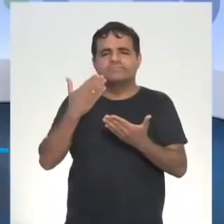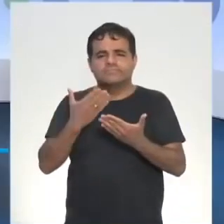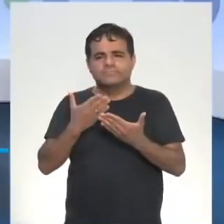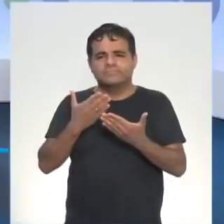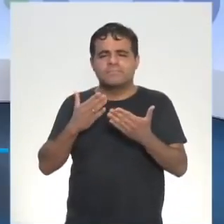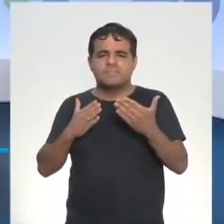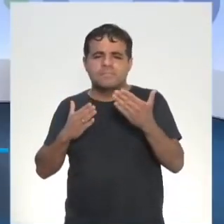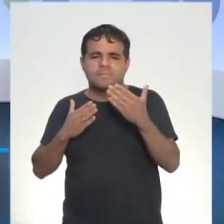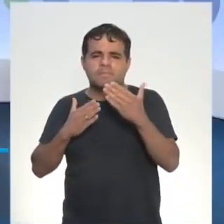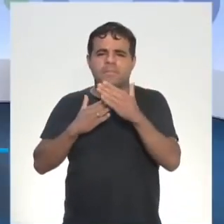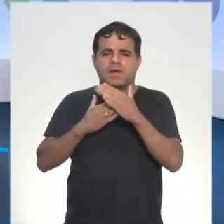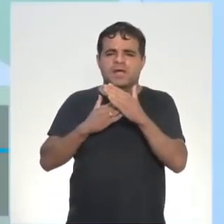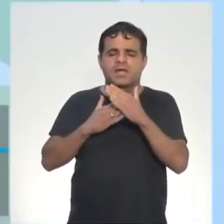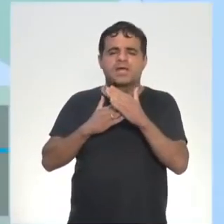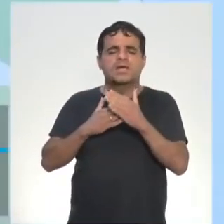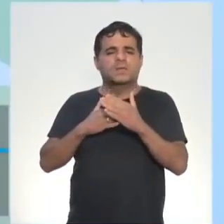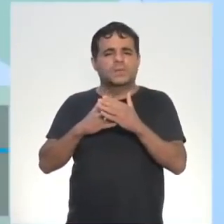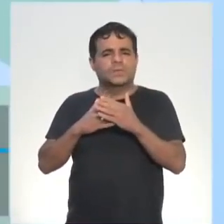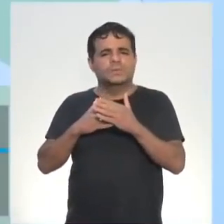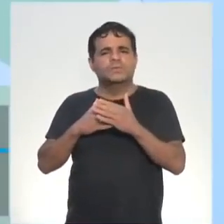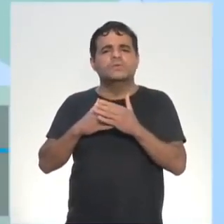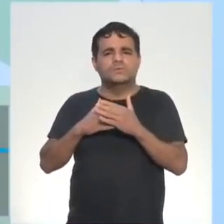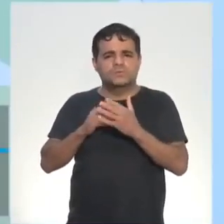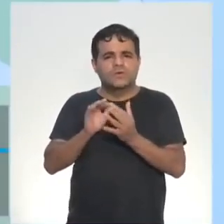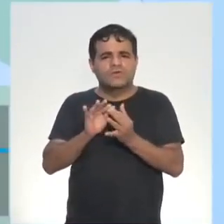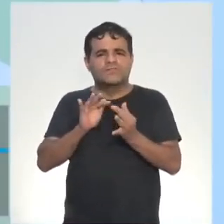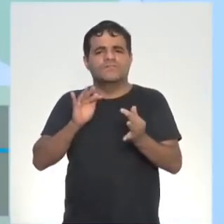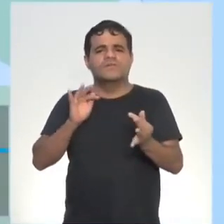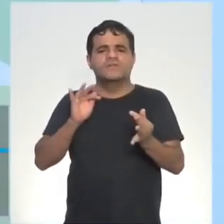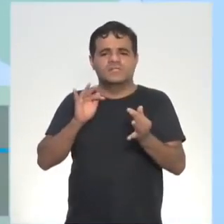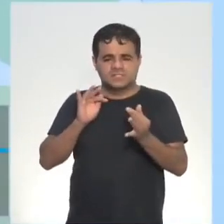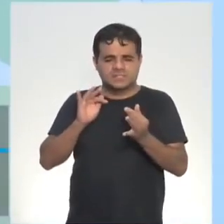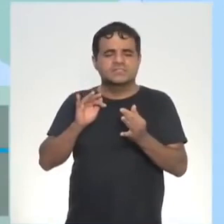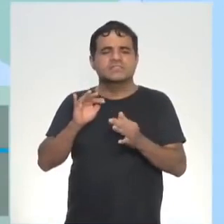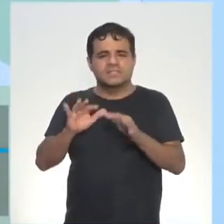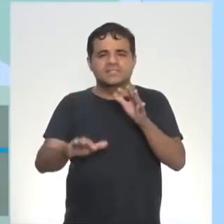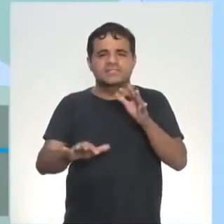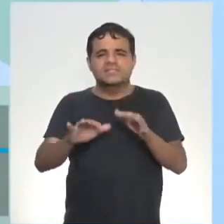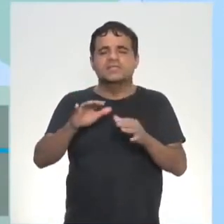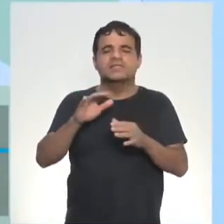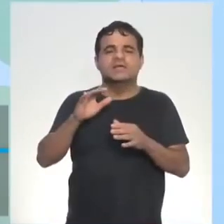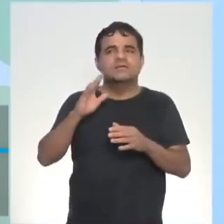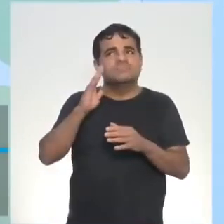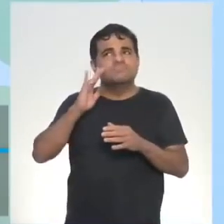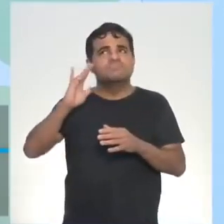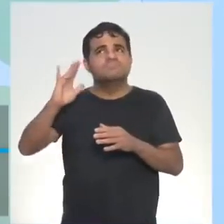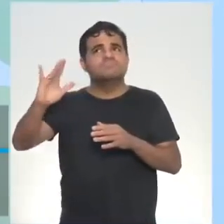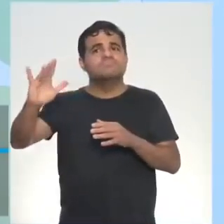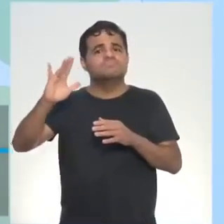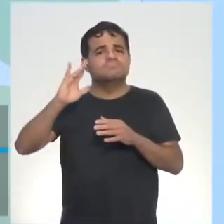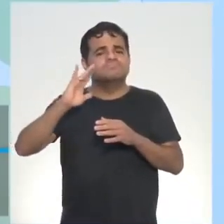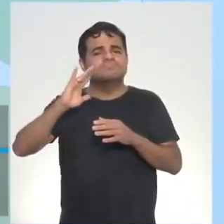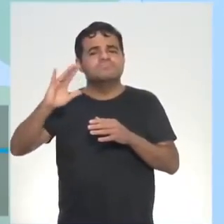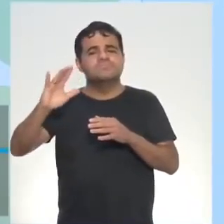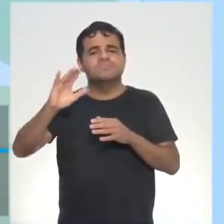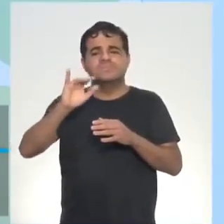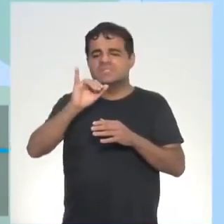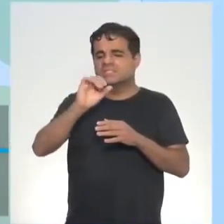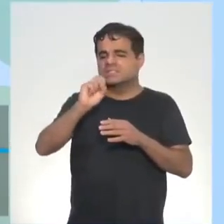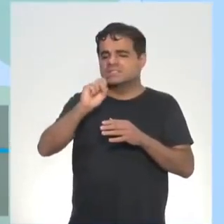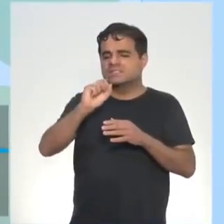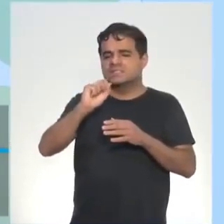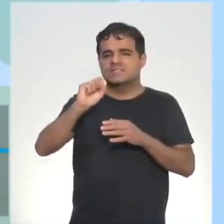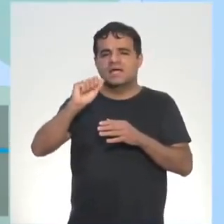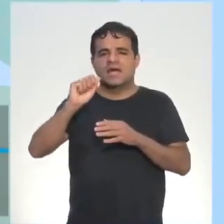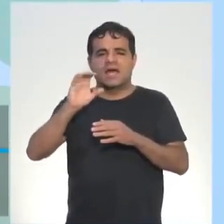Aconteceu na barreira. biologia, aconteceu na biologia, aconteceu na física também, né? As teorias do Einstein, as outras teorias do Isaac Newton, né? Não